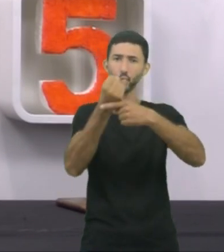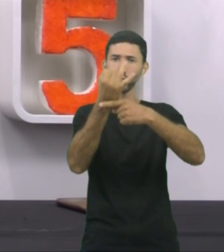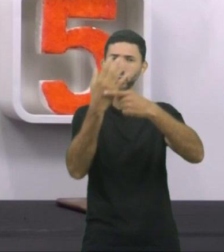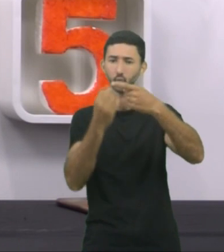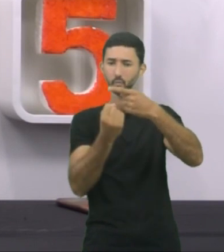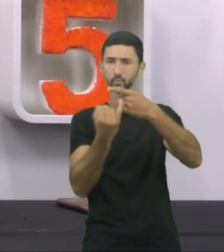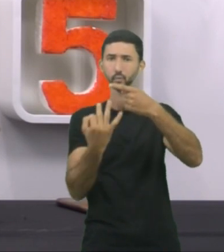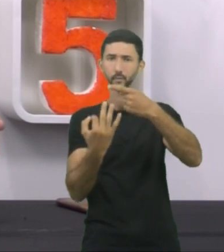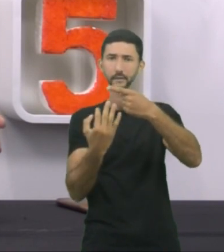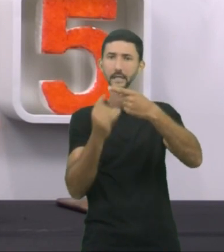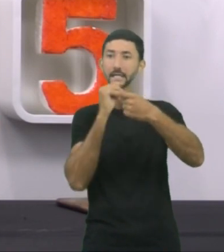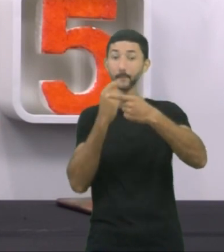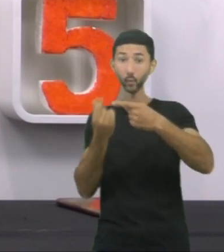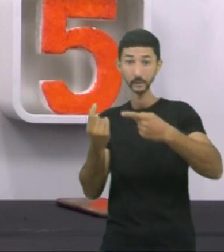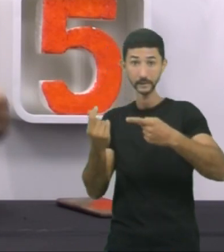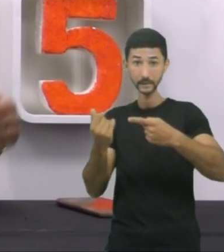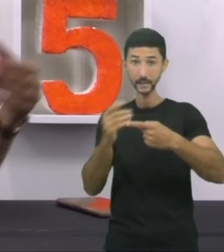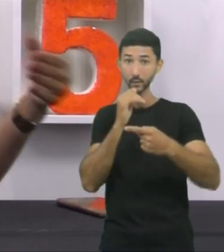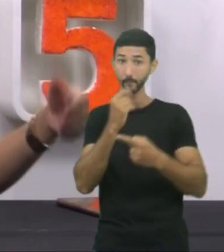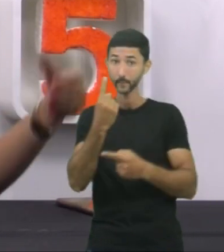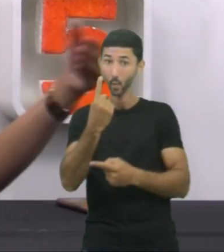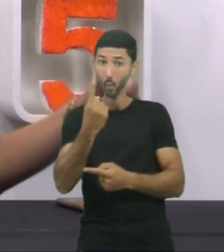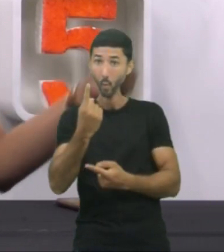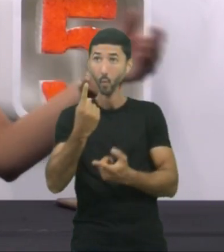a gente trata de dinheiro, assim,